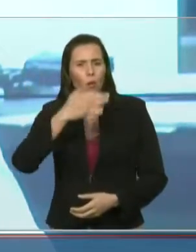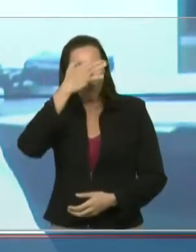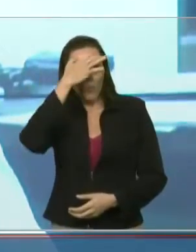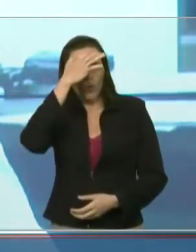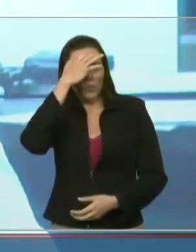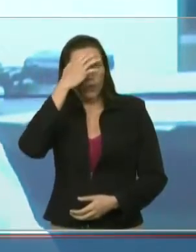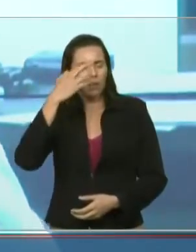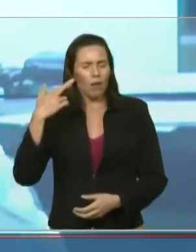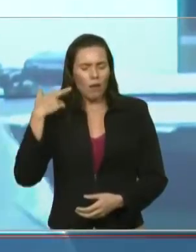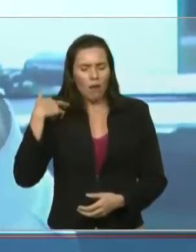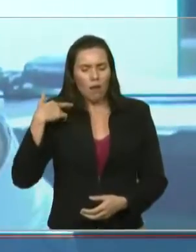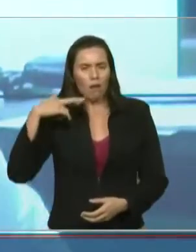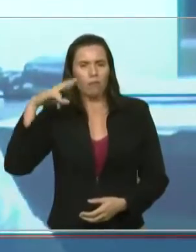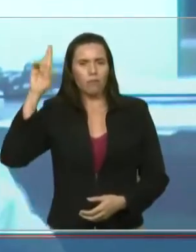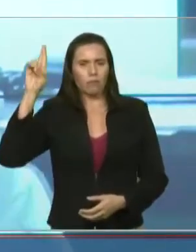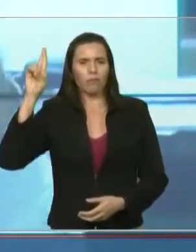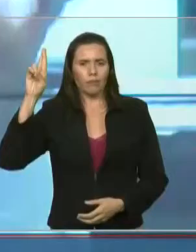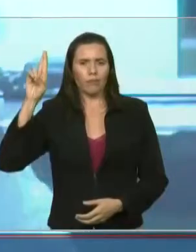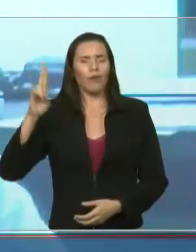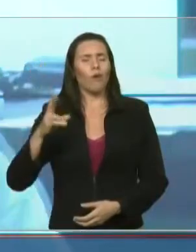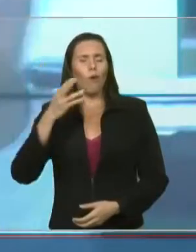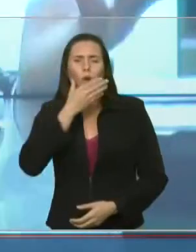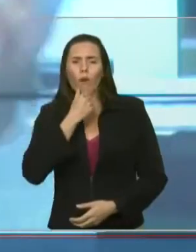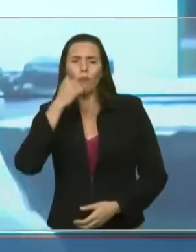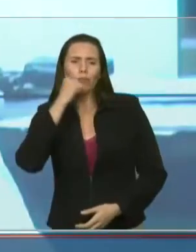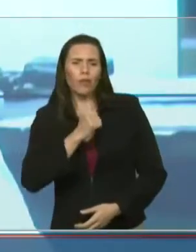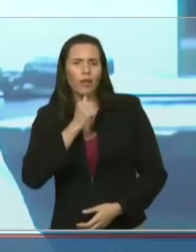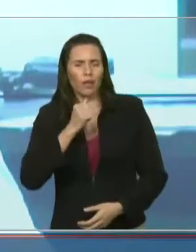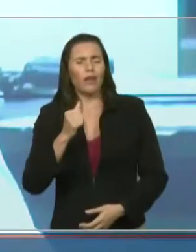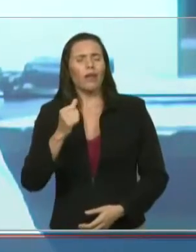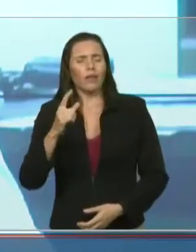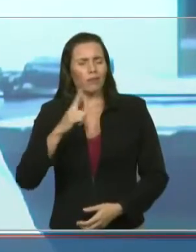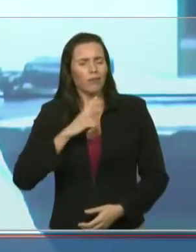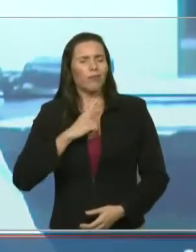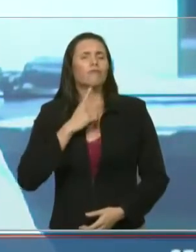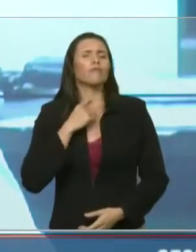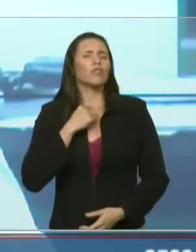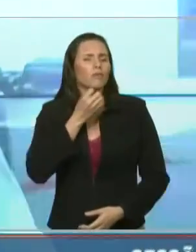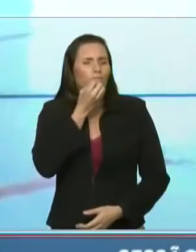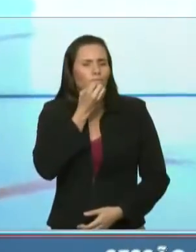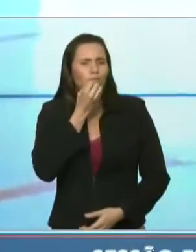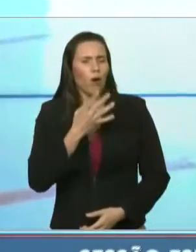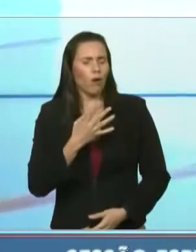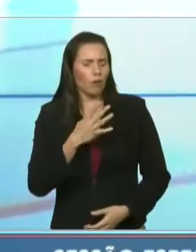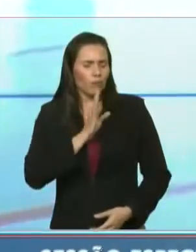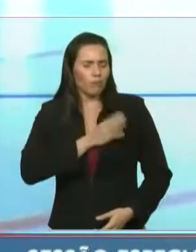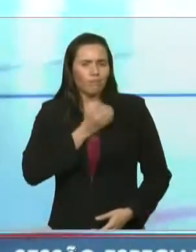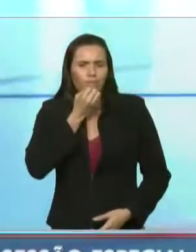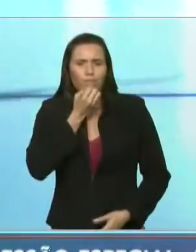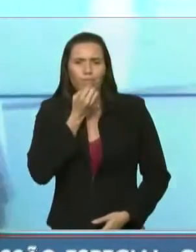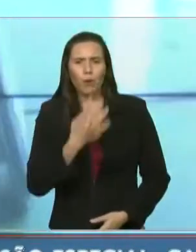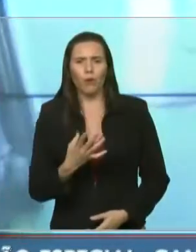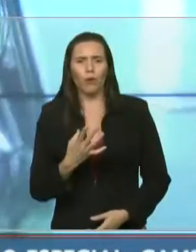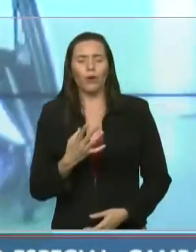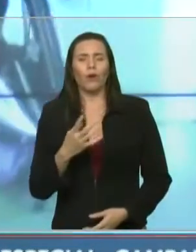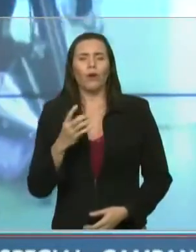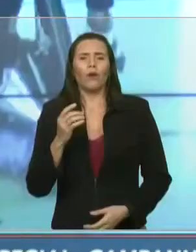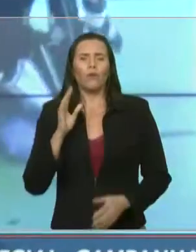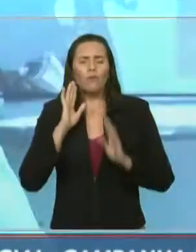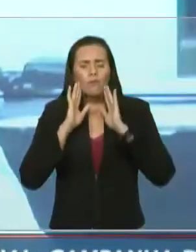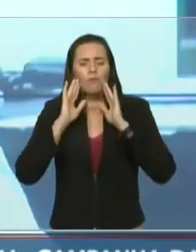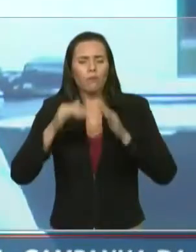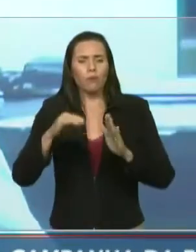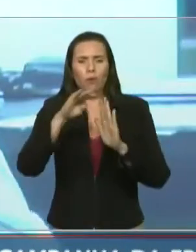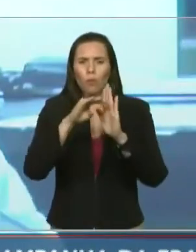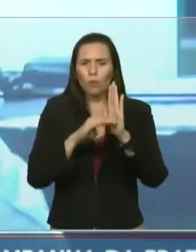vontade, na construção de um projeto comum, né, que contempla a vida plena.